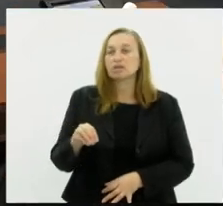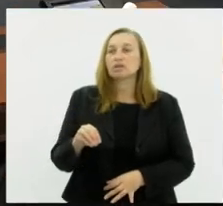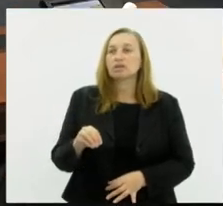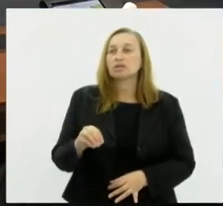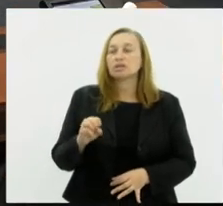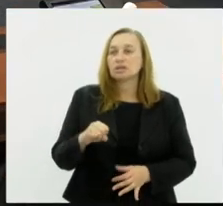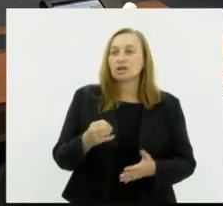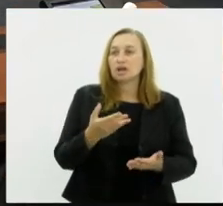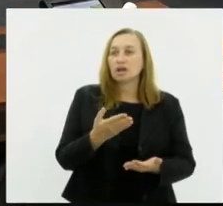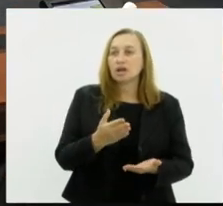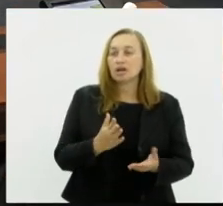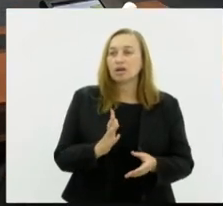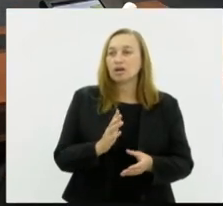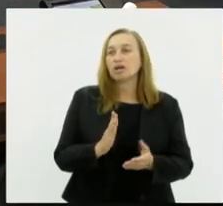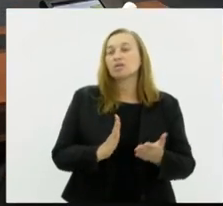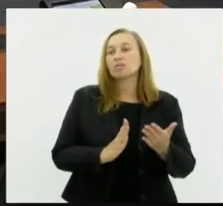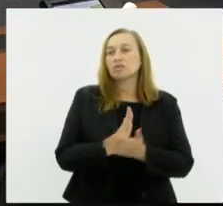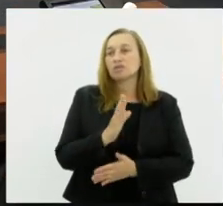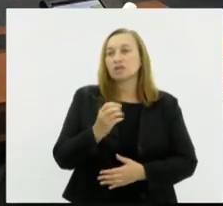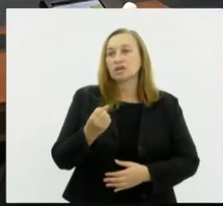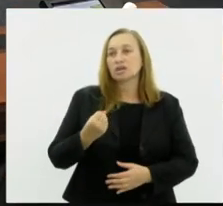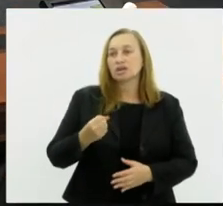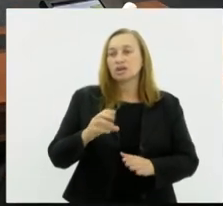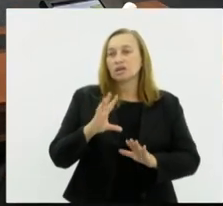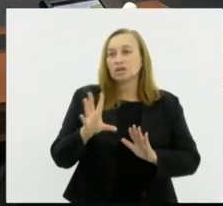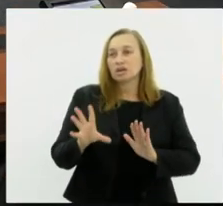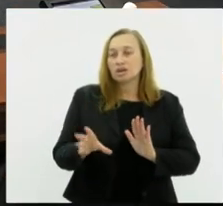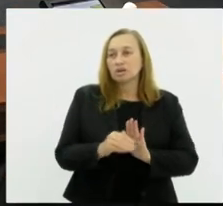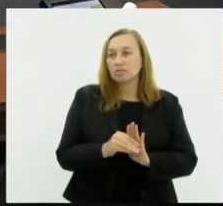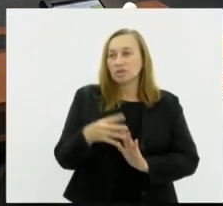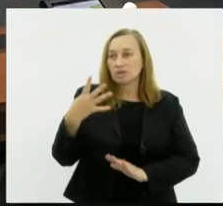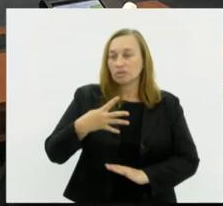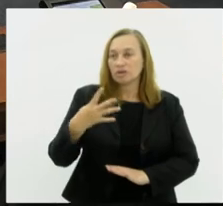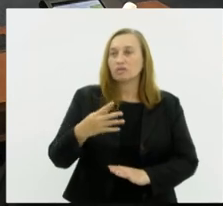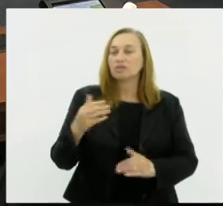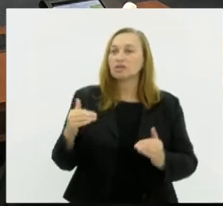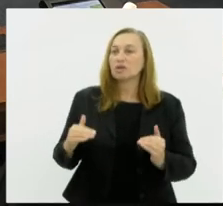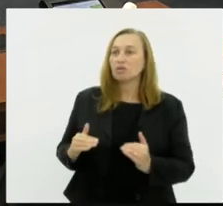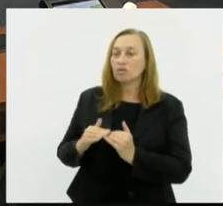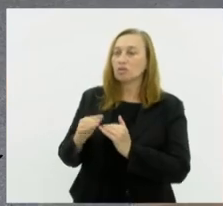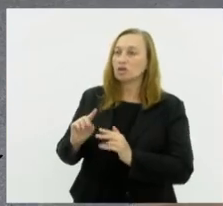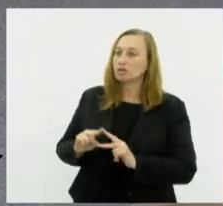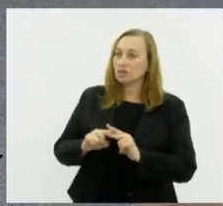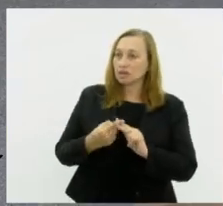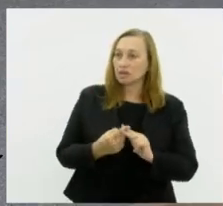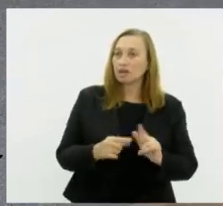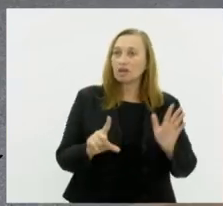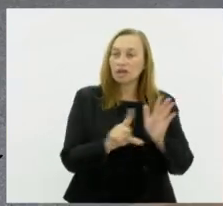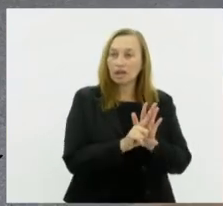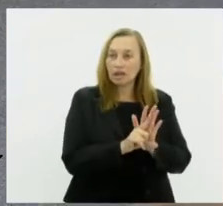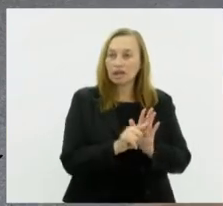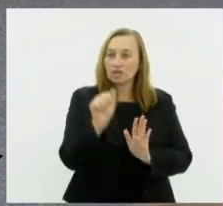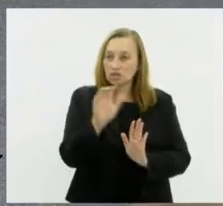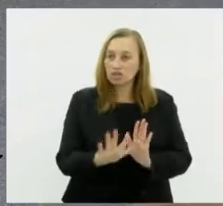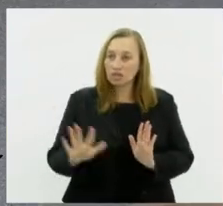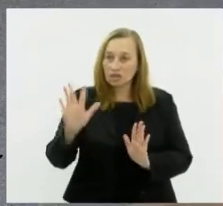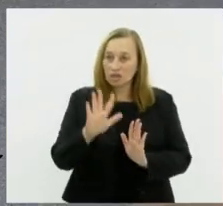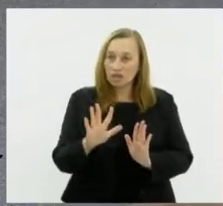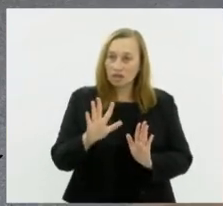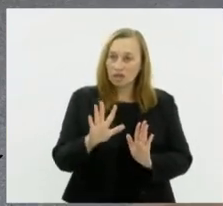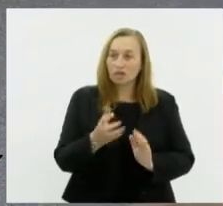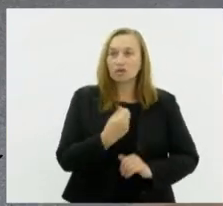Luiz Paulo, eu acabo de fazer um acordo com a bancada do PSOL para que a gente altere a lei geral dos benefícios fiscais